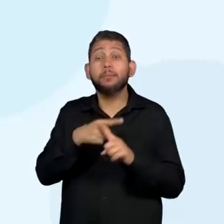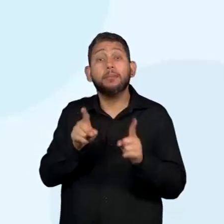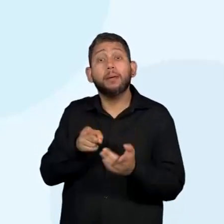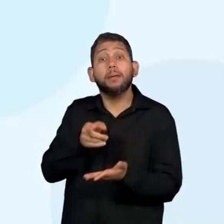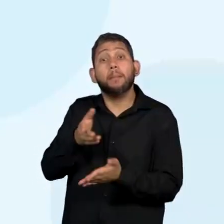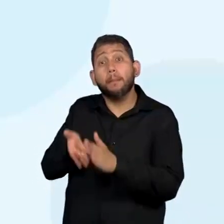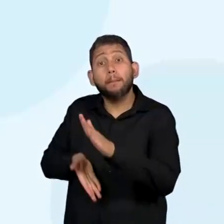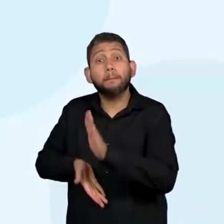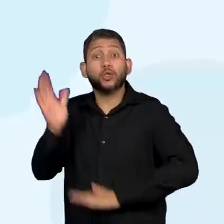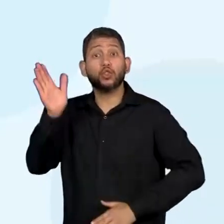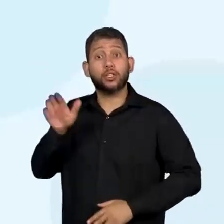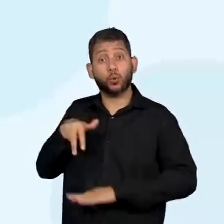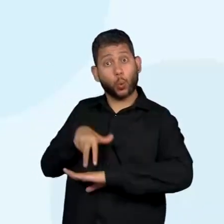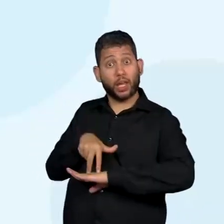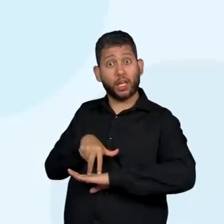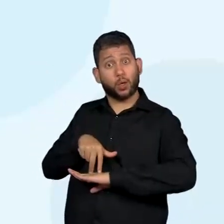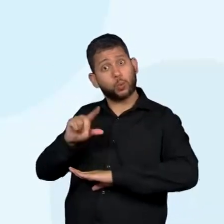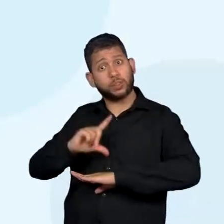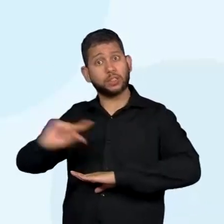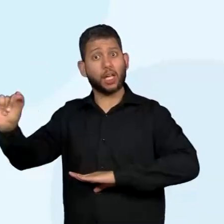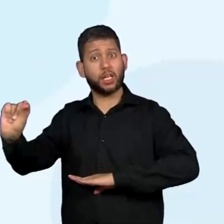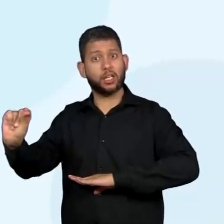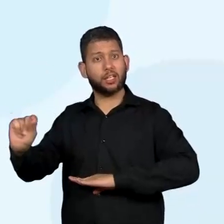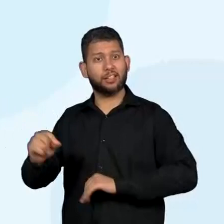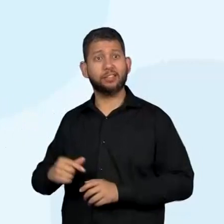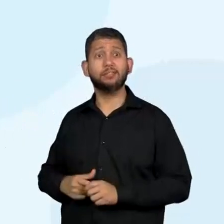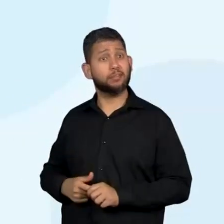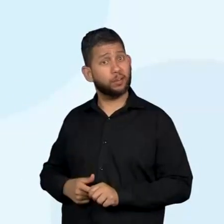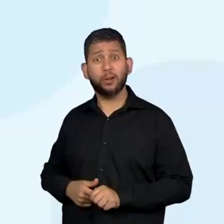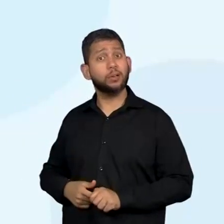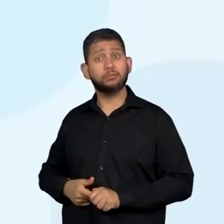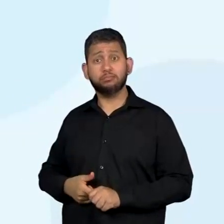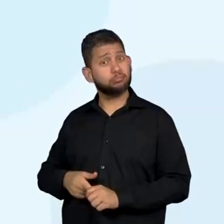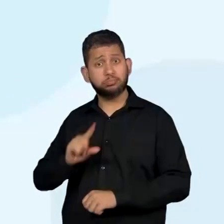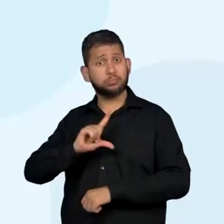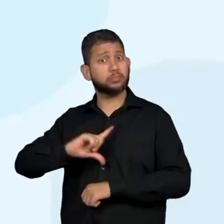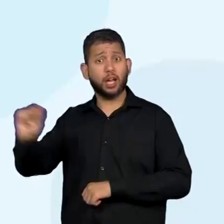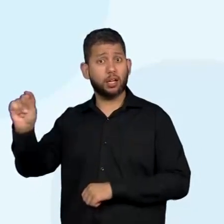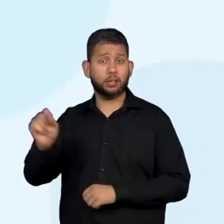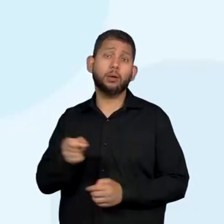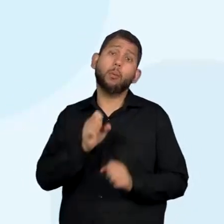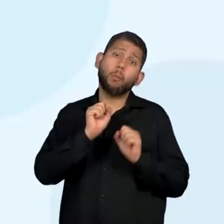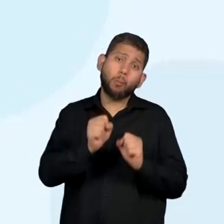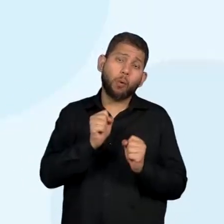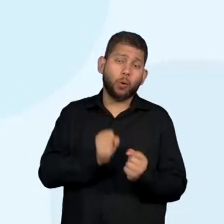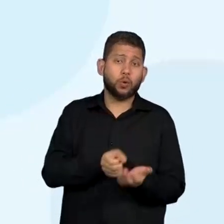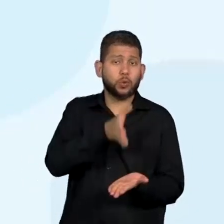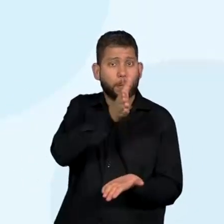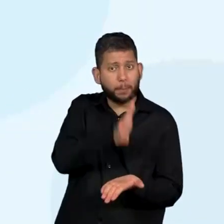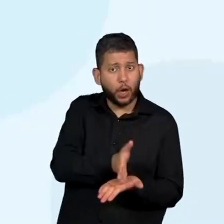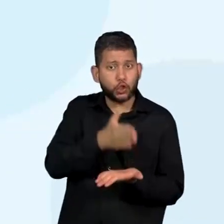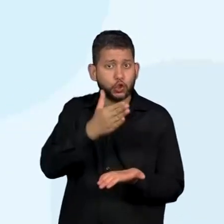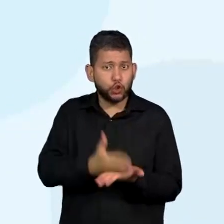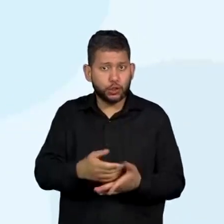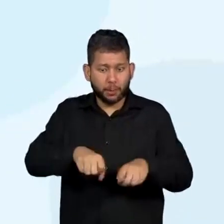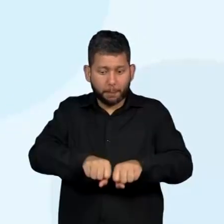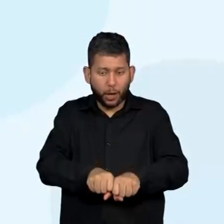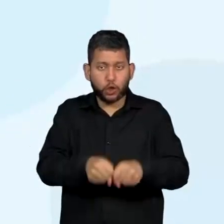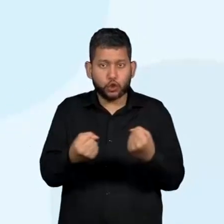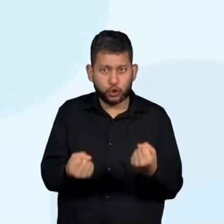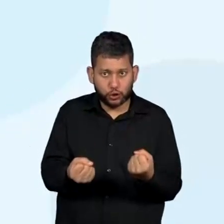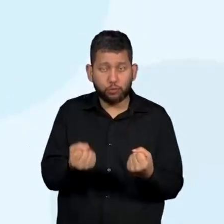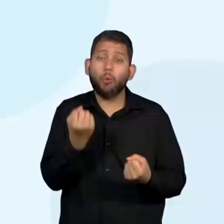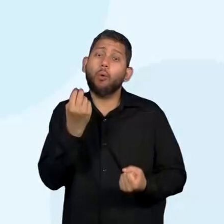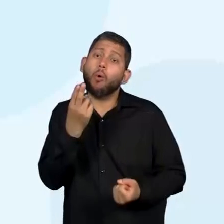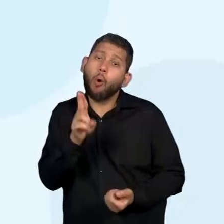sair, partir, partir-se. Ou de partir alguma coisa mesmo, né? Do quebrar, então é uma ação. Por isso,